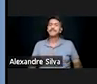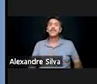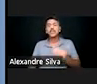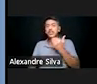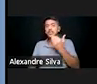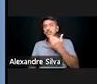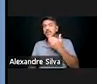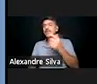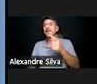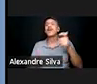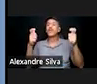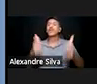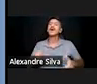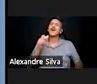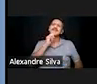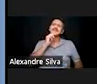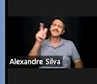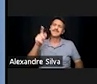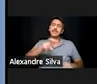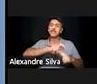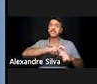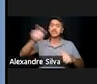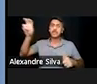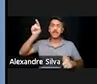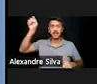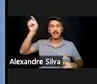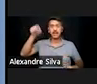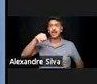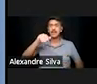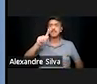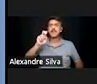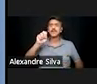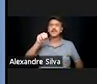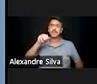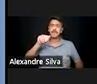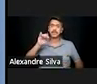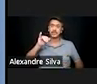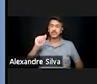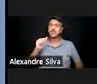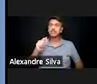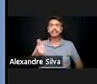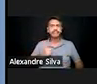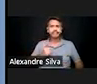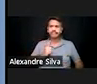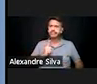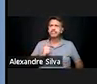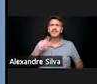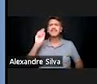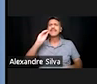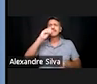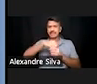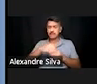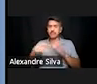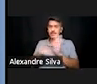pão de açúcar, porque ele é rocha magmática, metamórfica, de alto grau, qualquer tipo de matéria orgânica que poderia